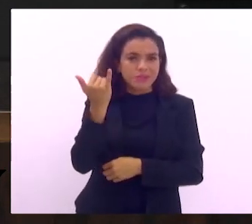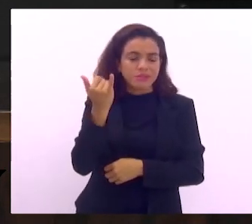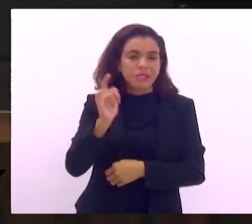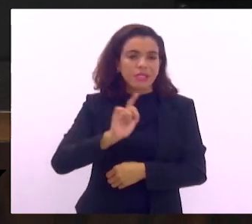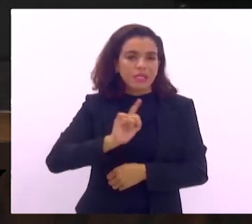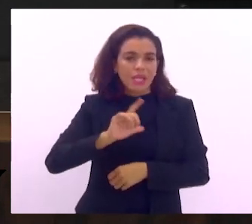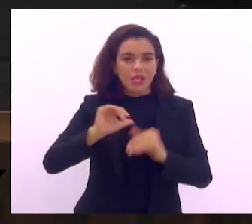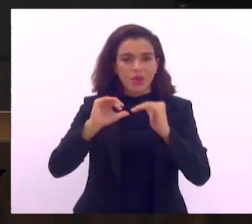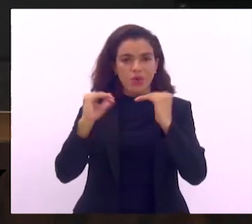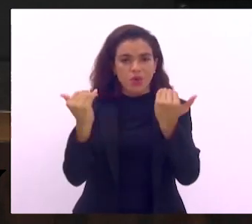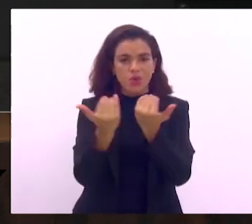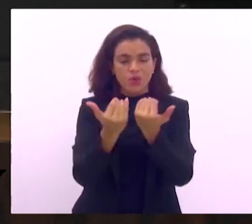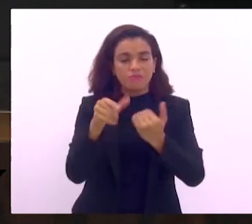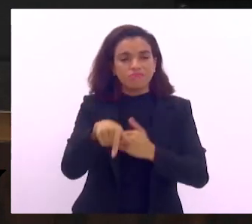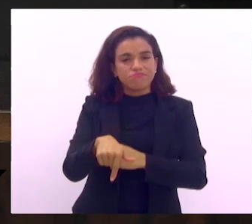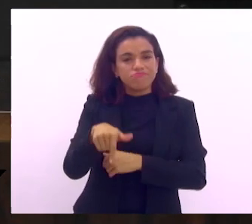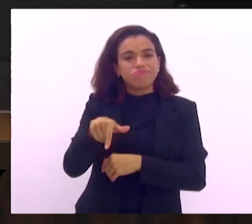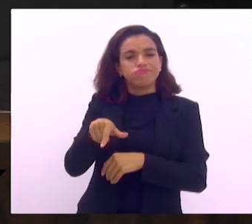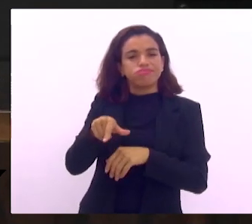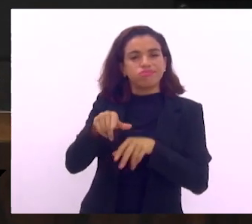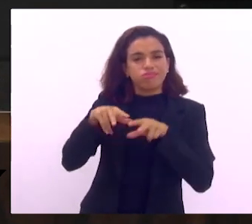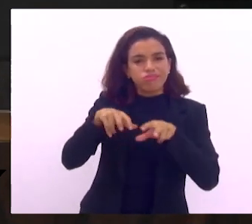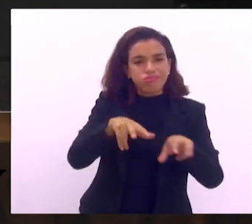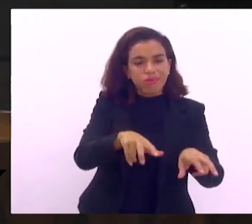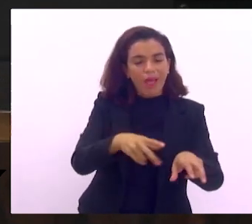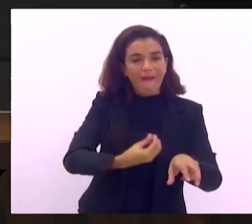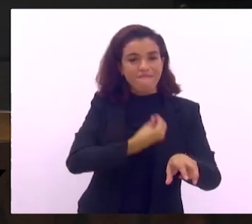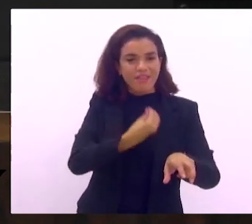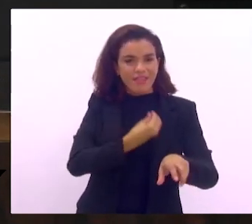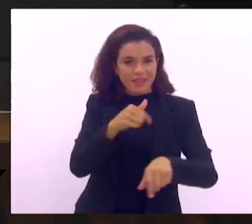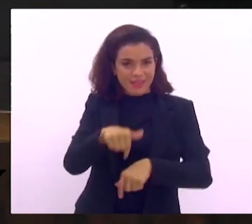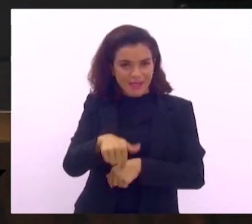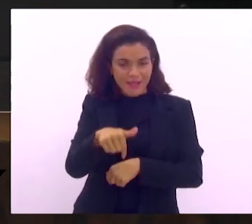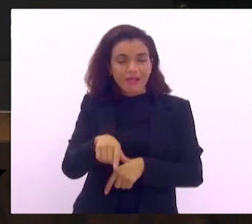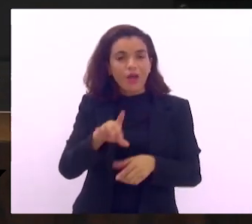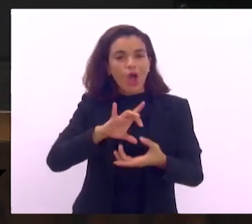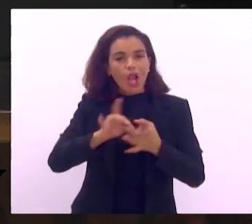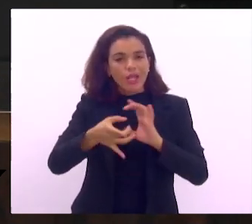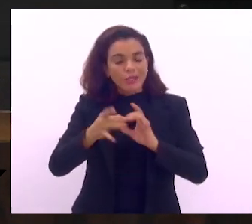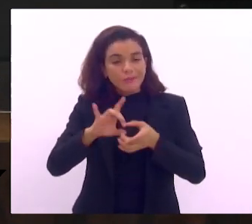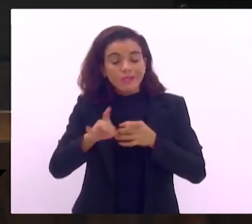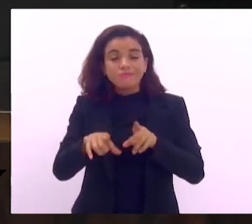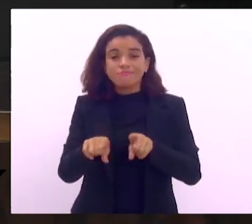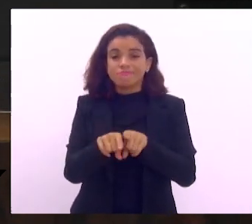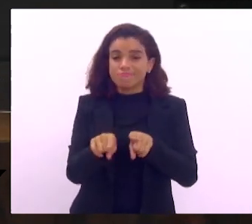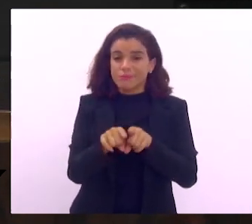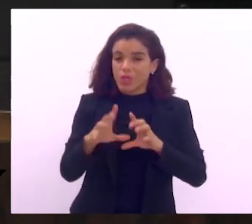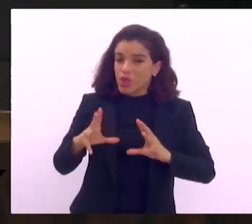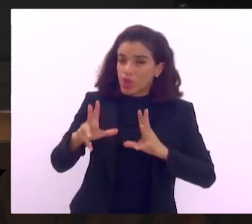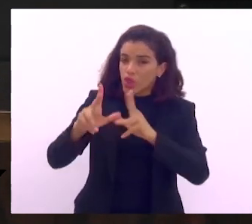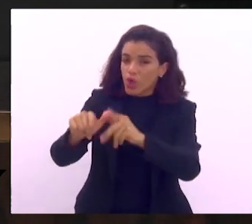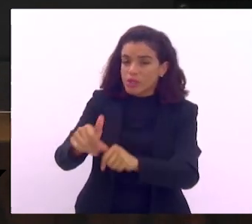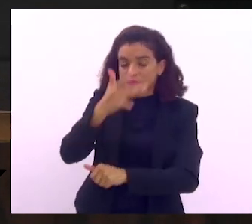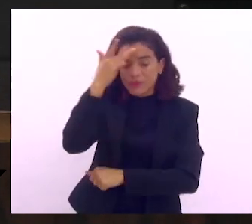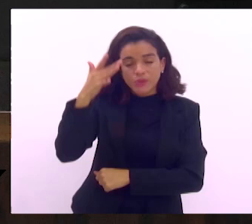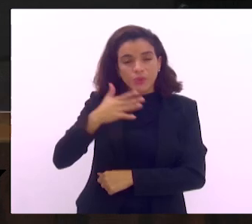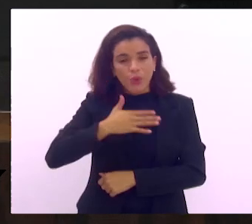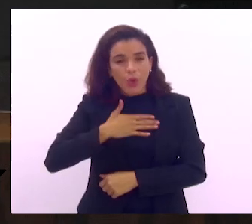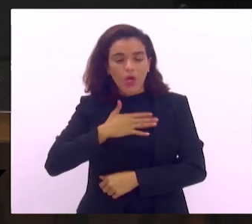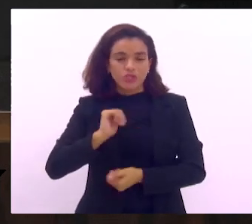tem o Célio de Barros na vida do atleta olímpico, não só do atleta olímpico, mas todos aqueles que gostam do esporte